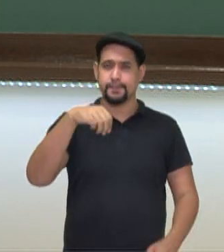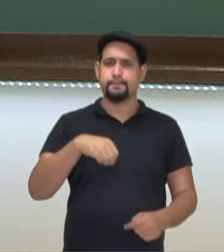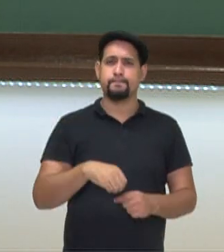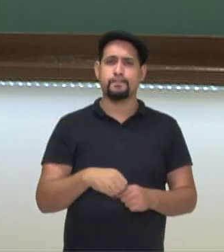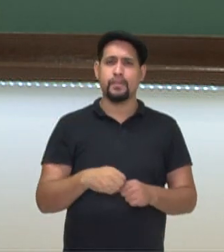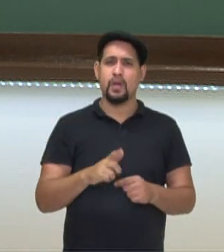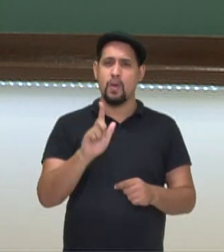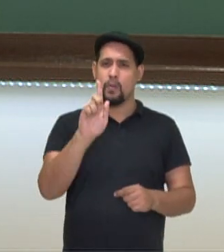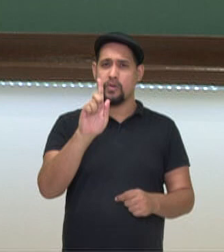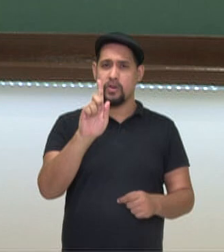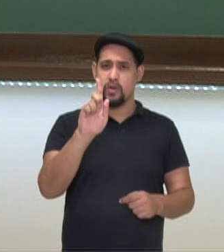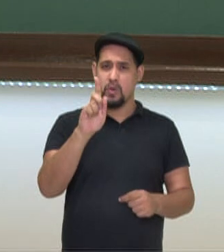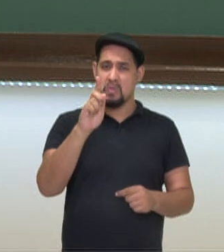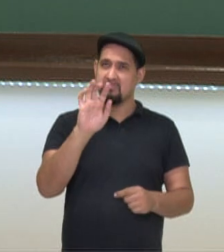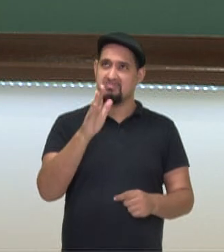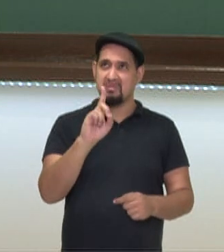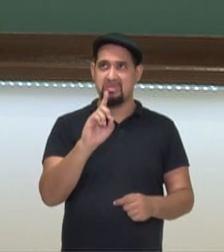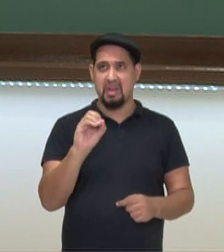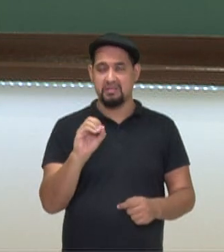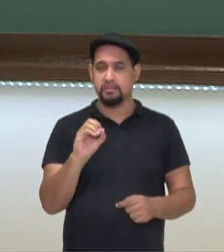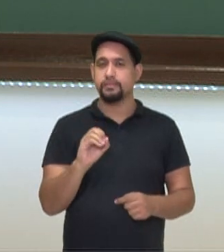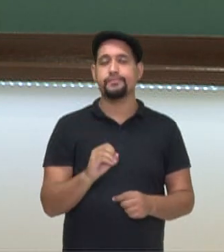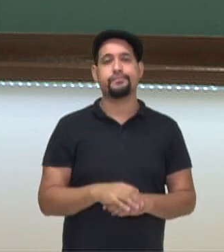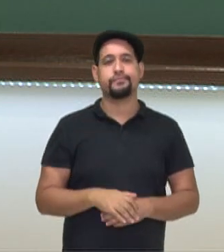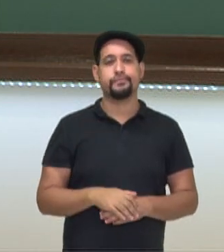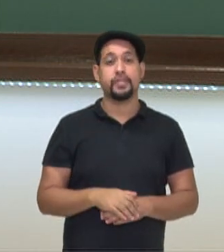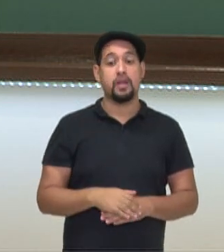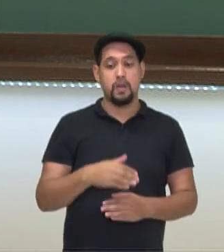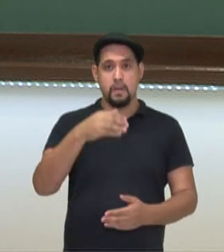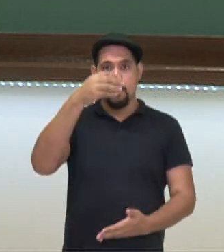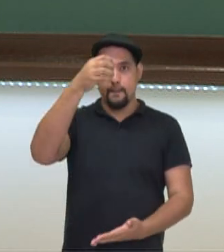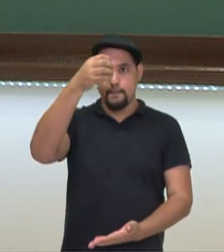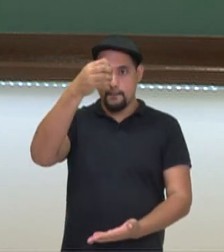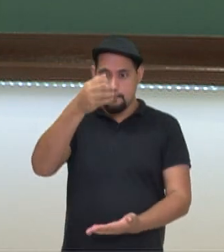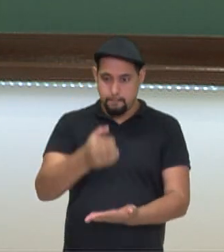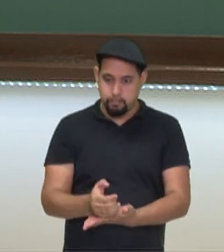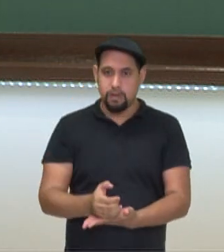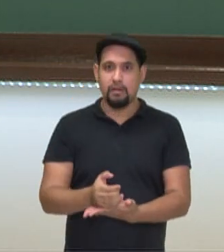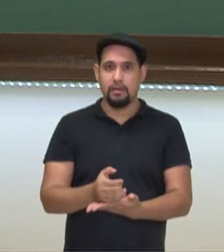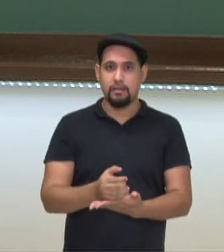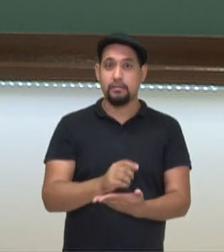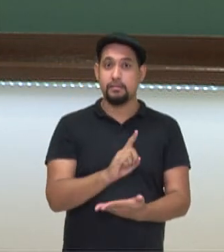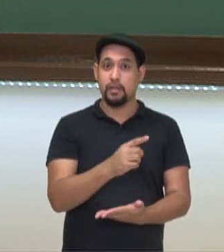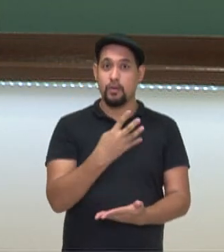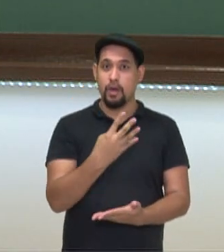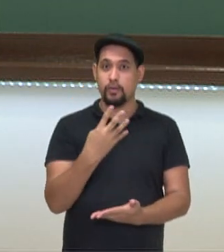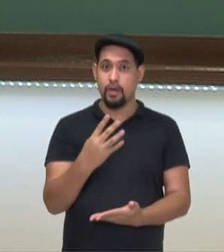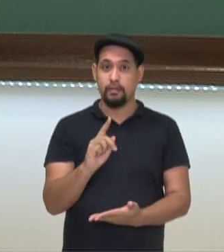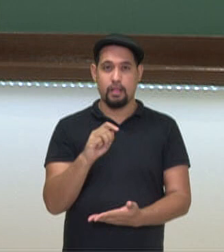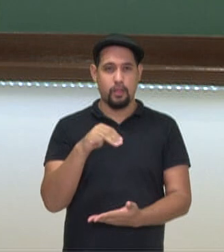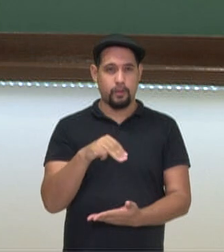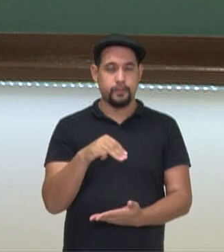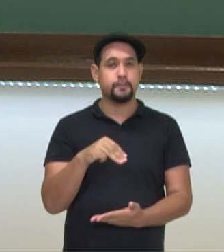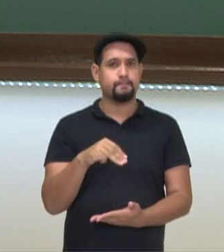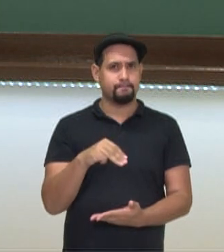com a gravidade de aproximadamente 10, ele chega no chão com uma velocidade de 144 km por hora.